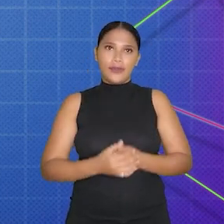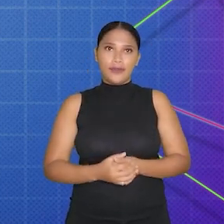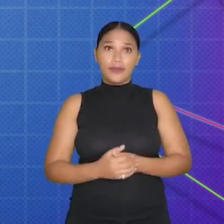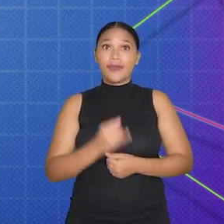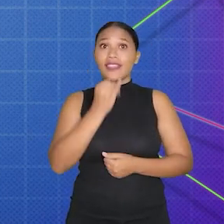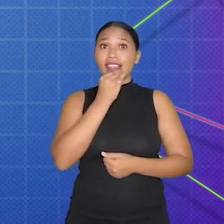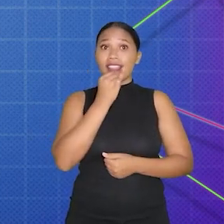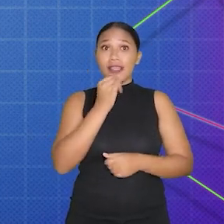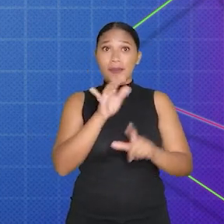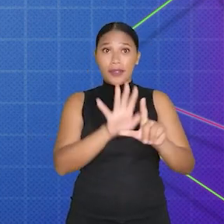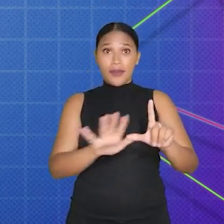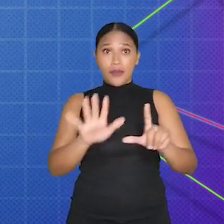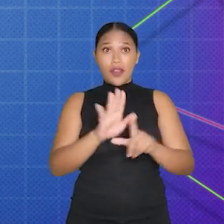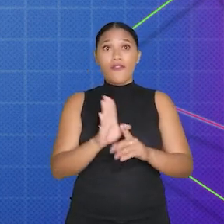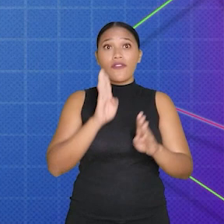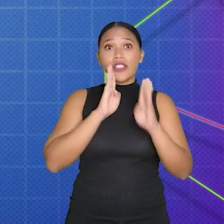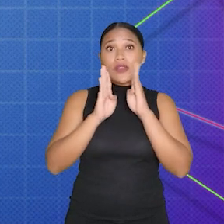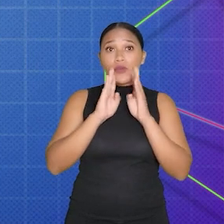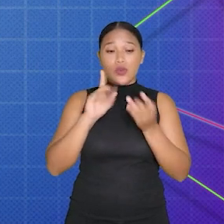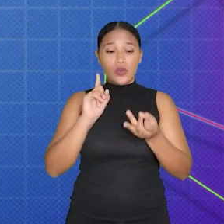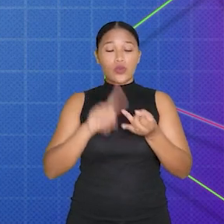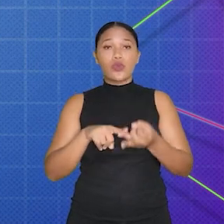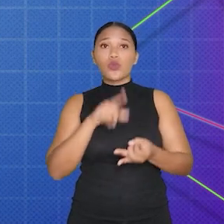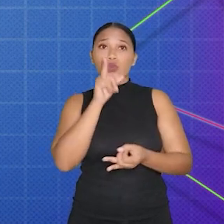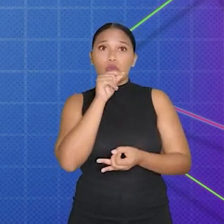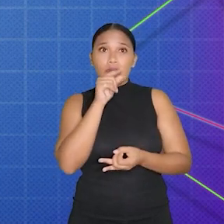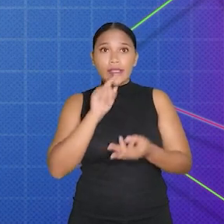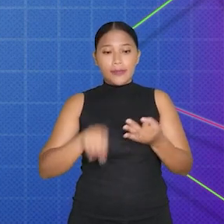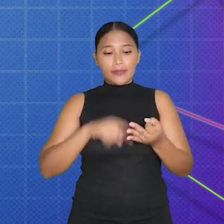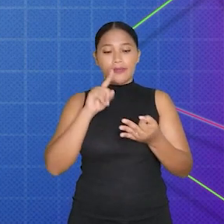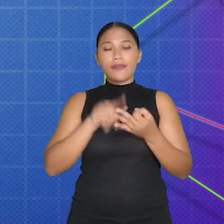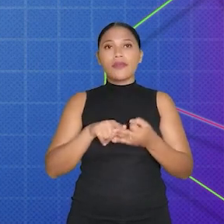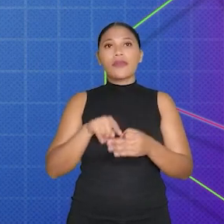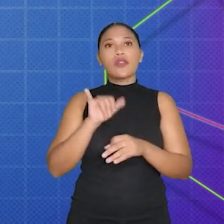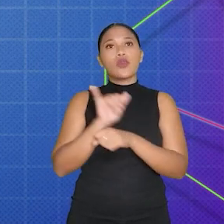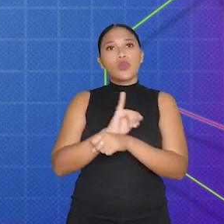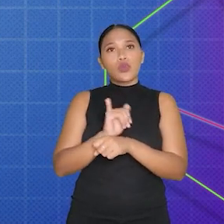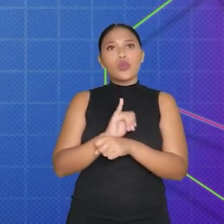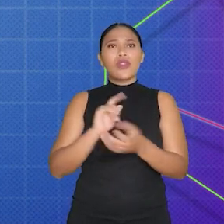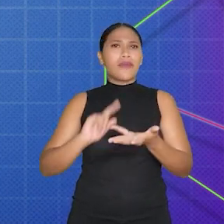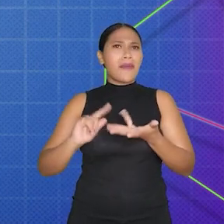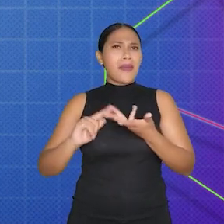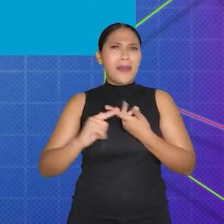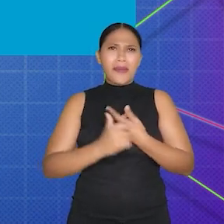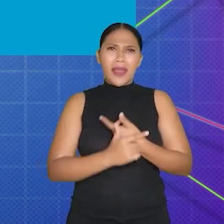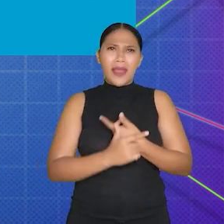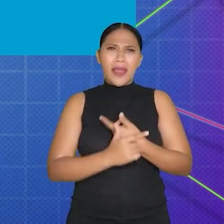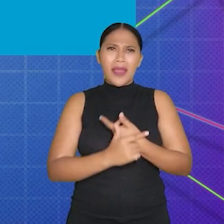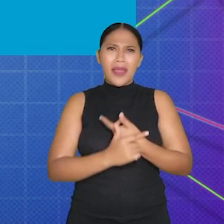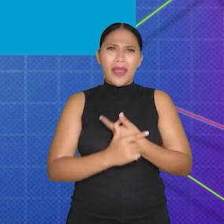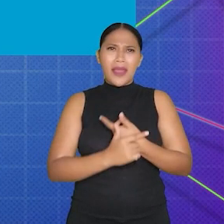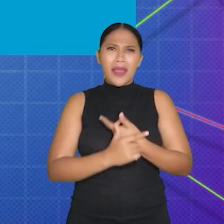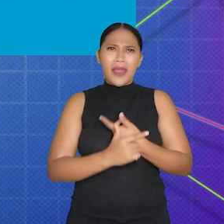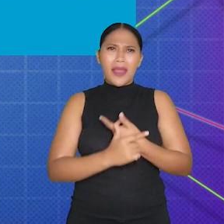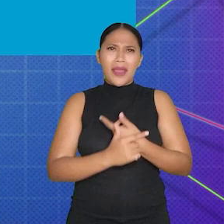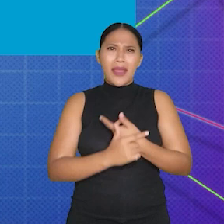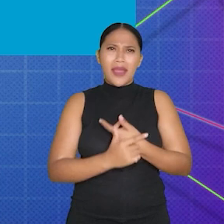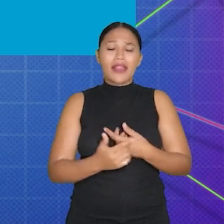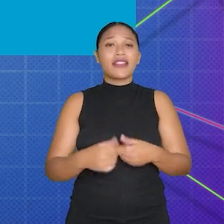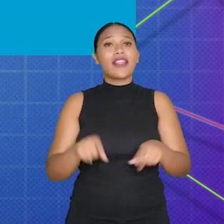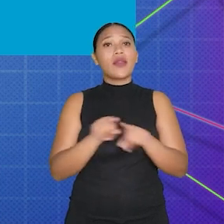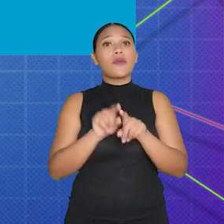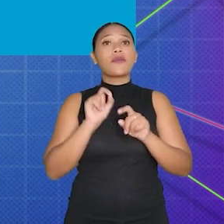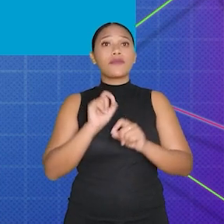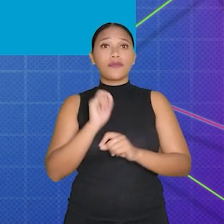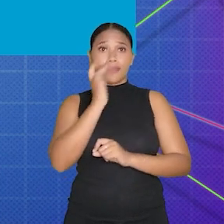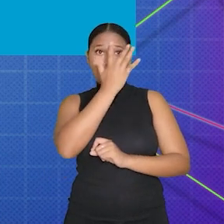integração de serviços. Exemplos de plataformas incluem o Facebook, o Twitter, o YouTube e o WordPress. Logomarcas das plataformas citadas.